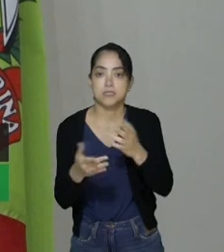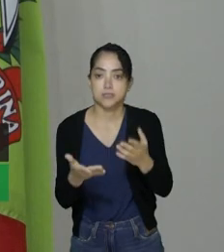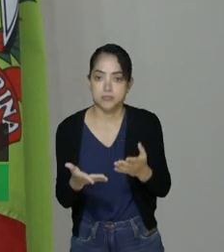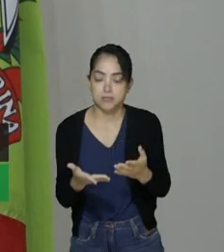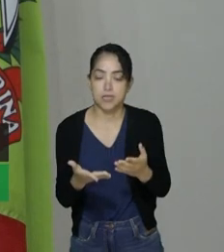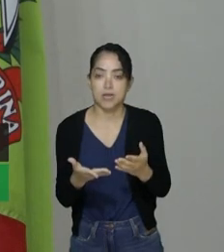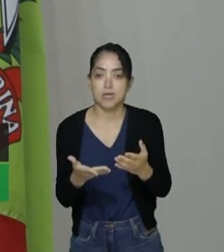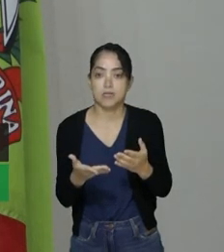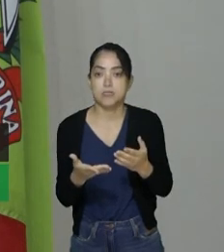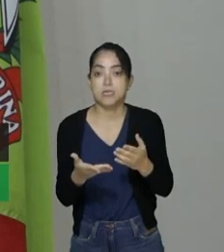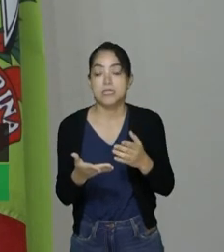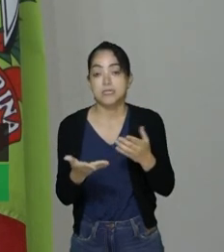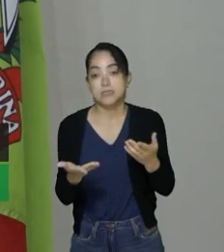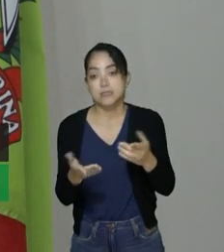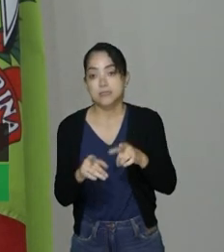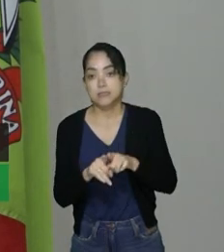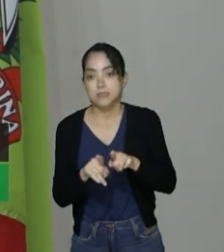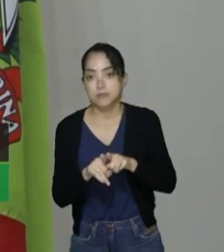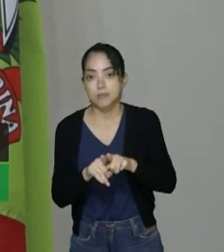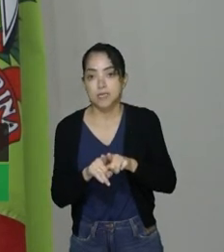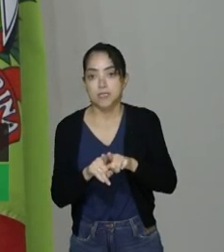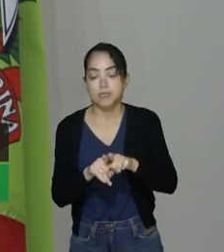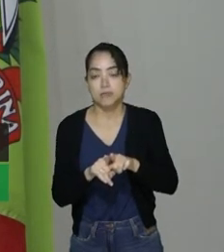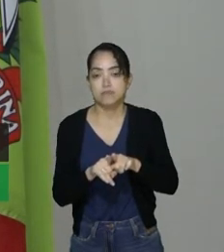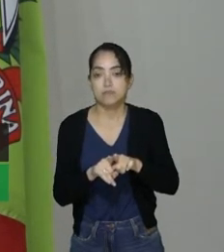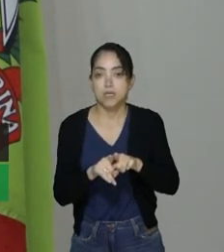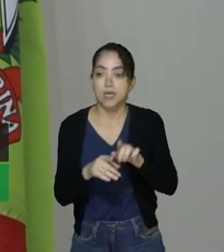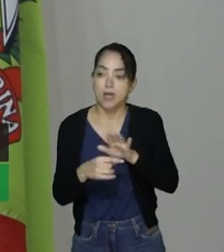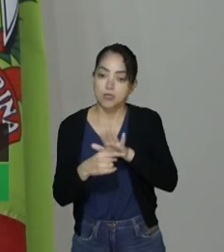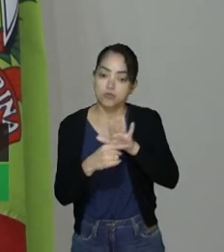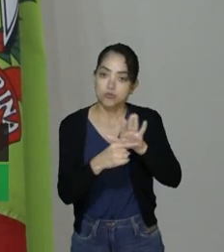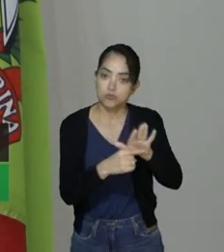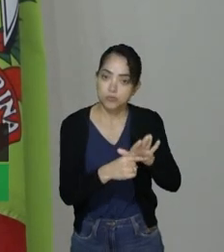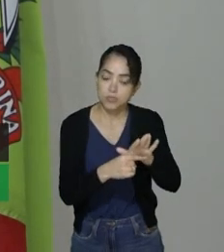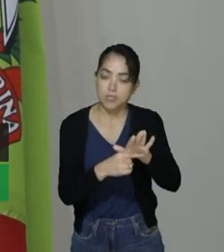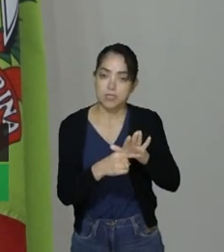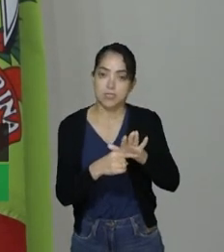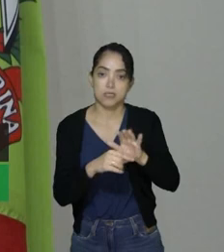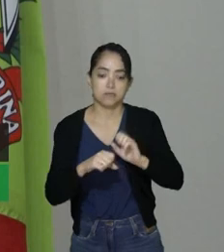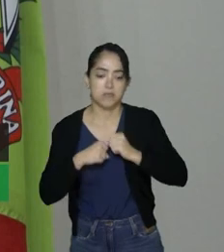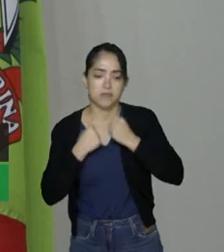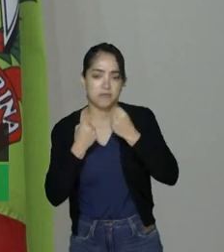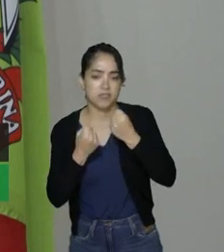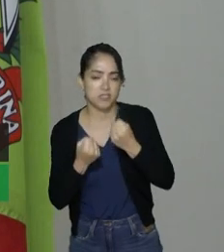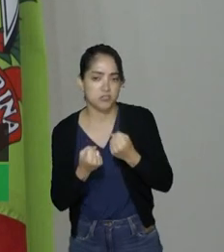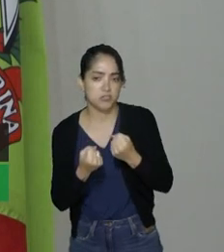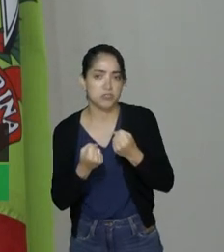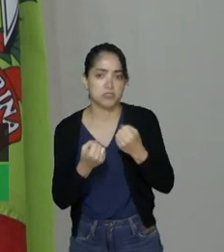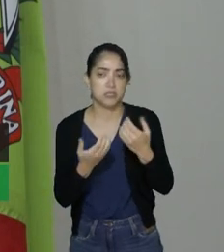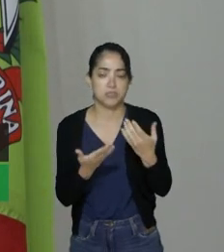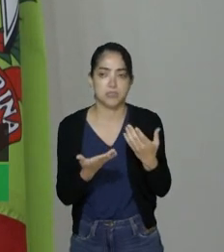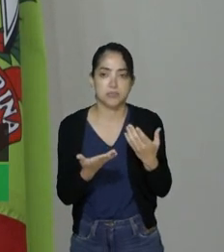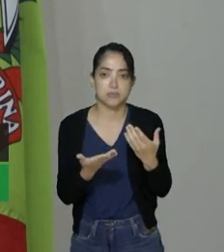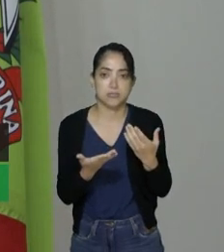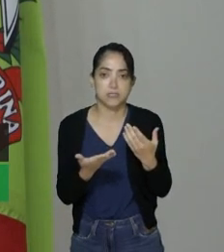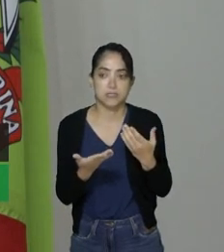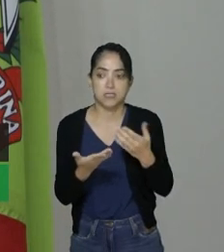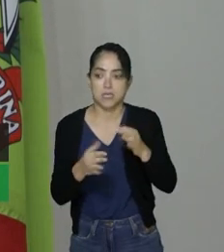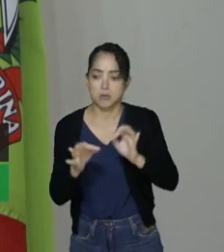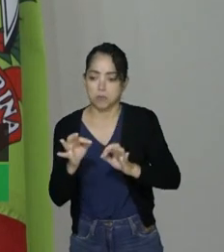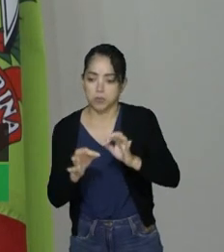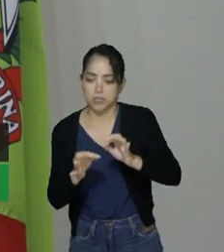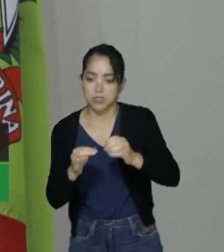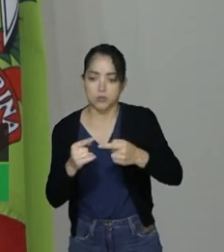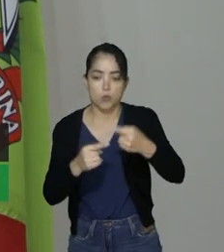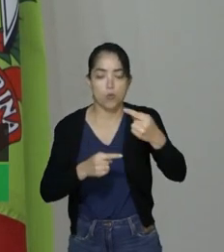que deixei também a eles uma contribuição. Nunca aqui defendi nada que acreditava ser injusto, e nunca me